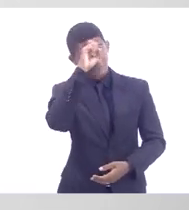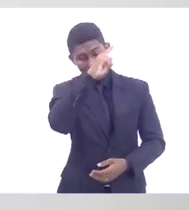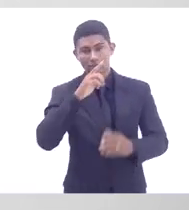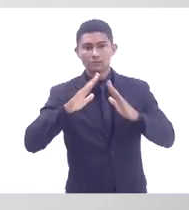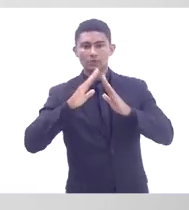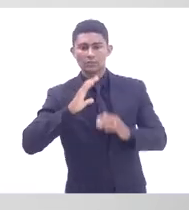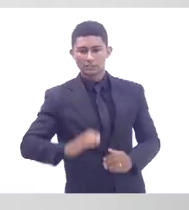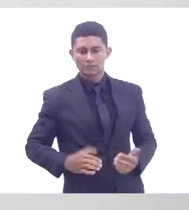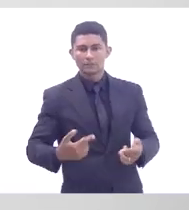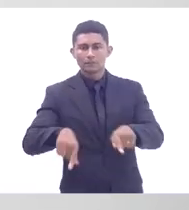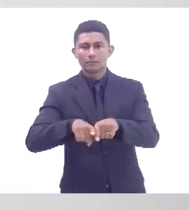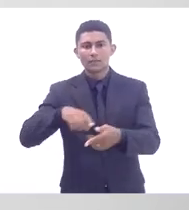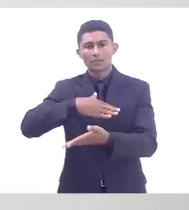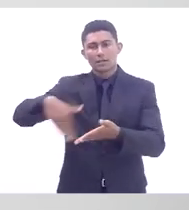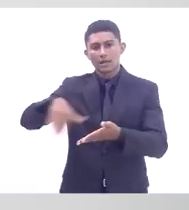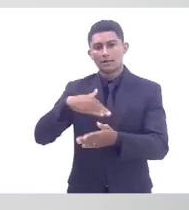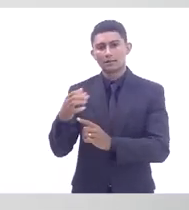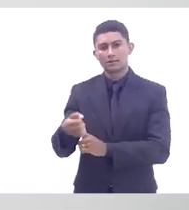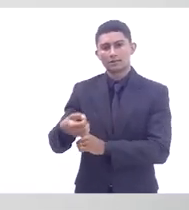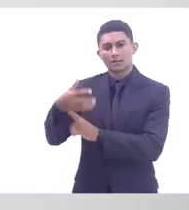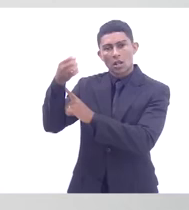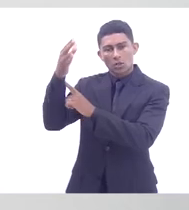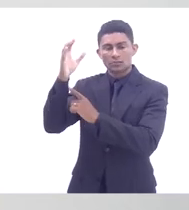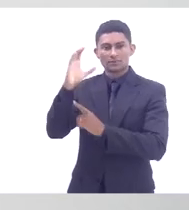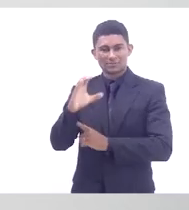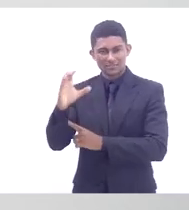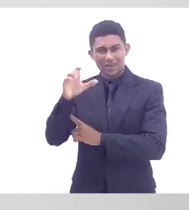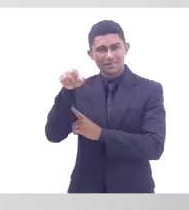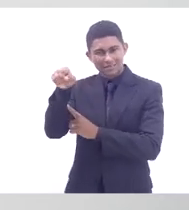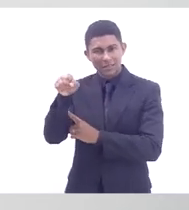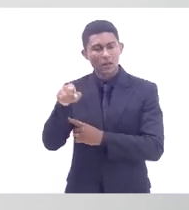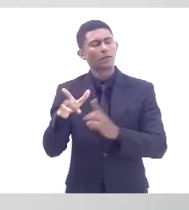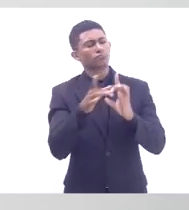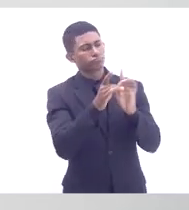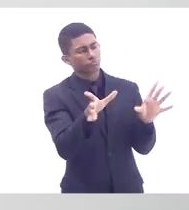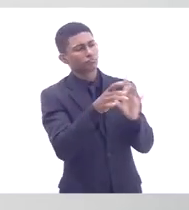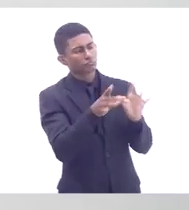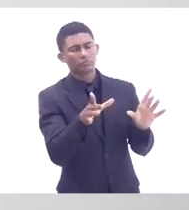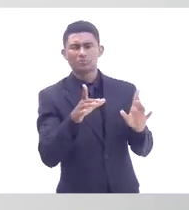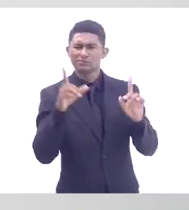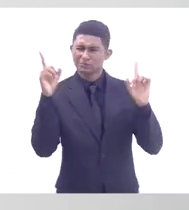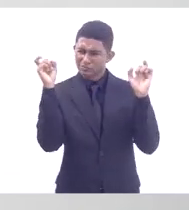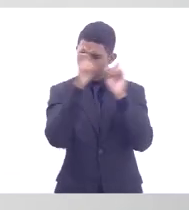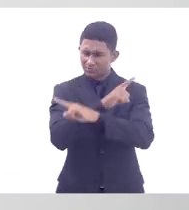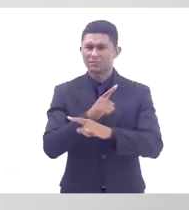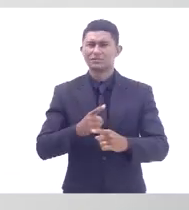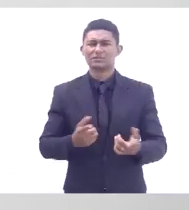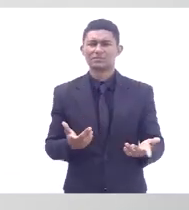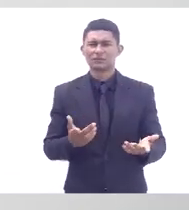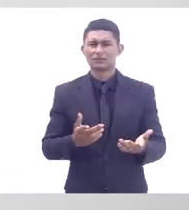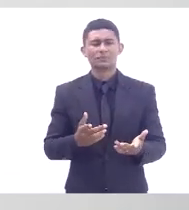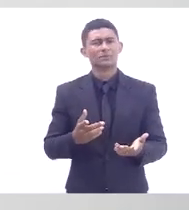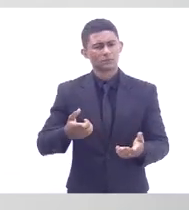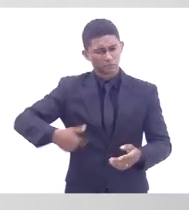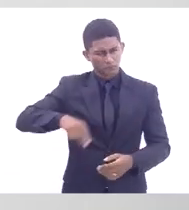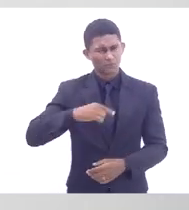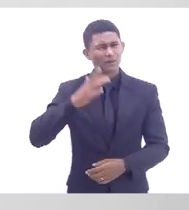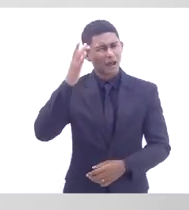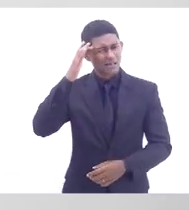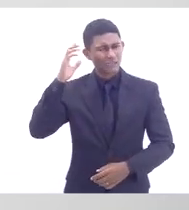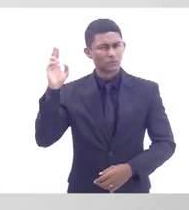civil pela secretaria de Ciência Tecnologia e insumos parece muito grave porque acaba indo no sentido de